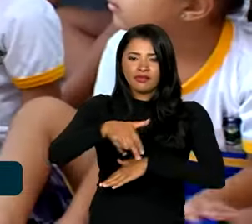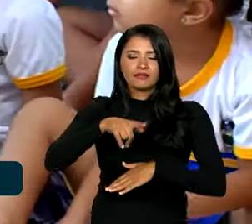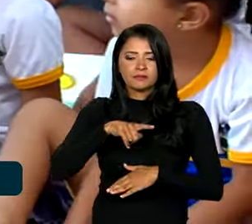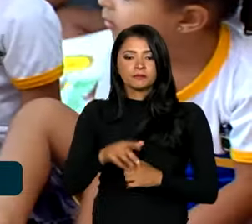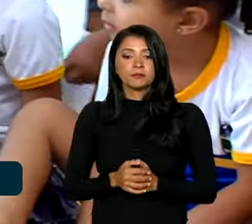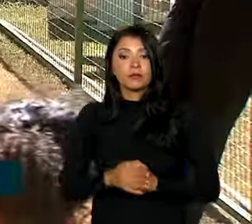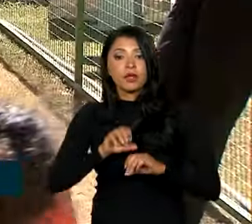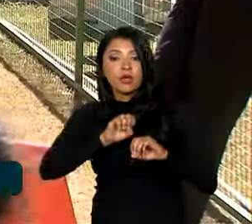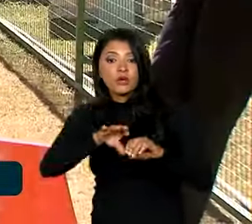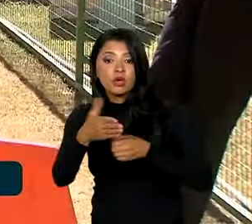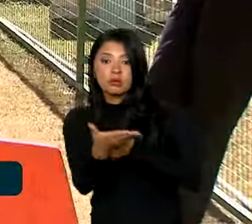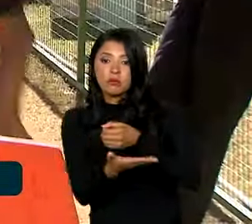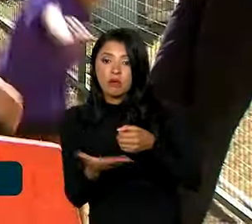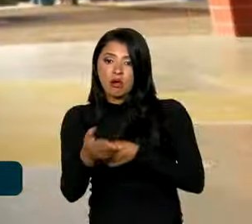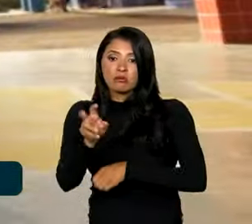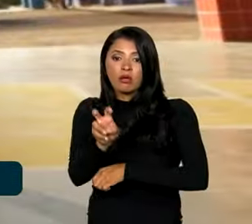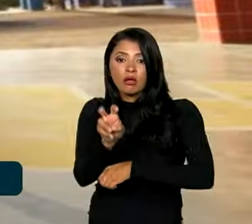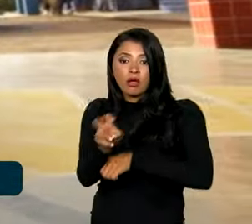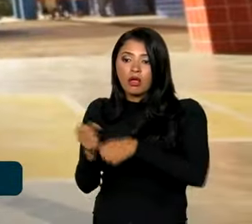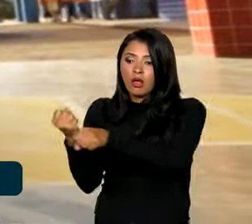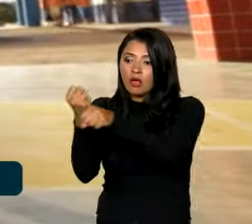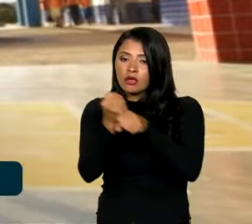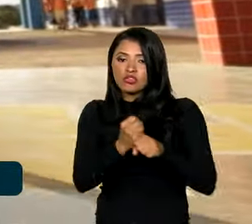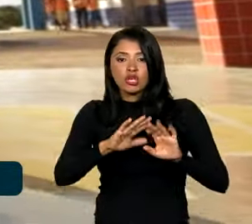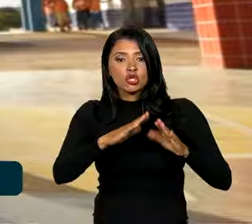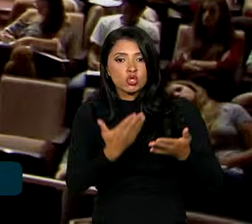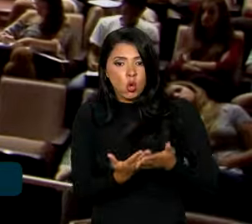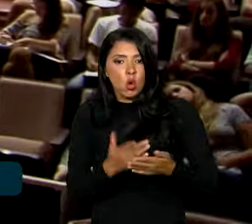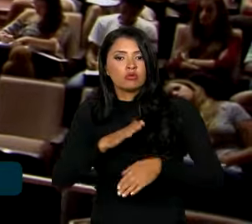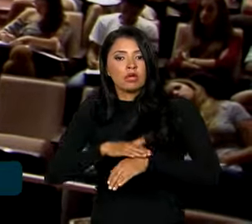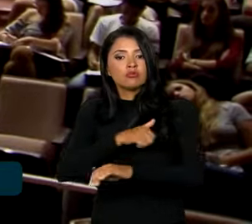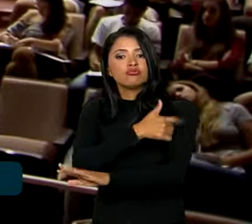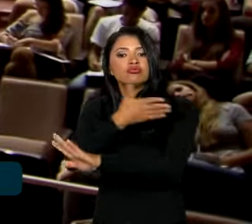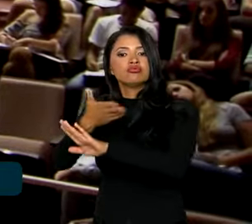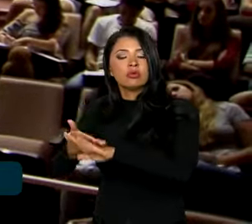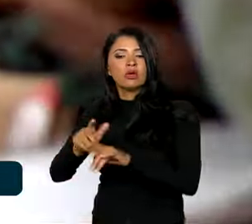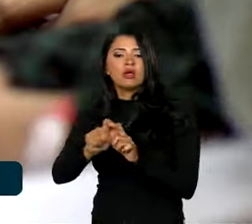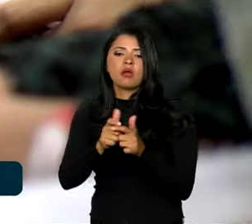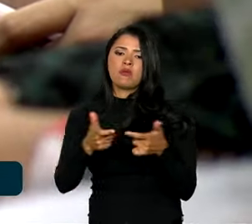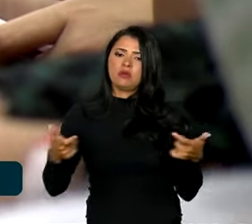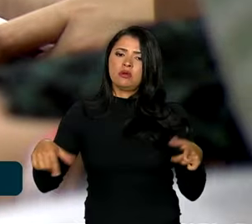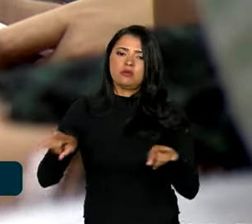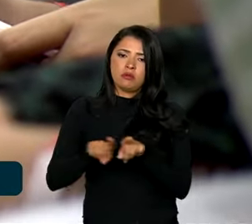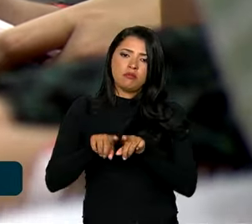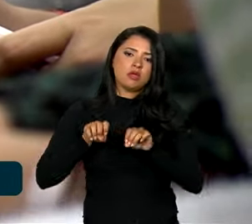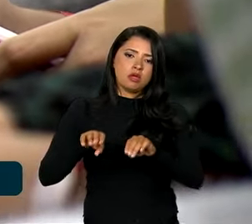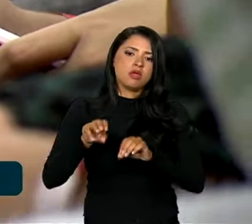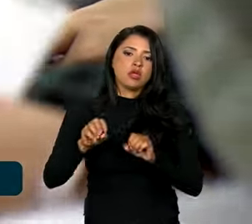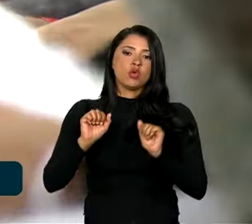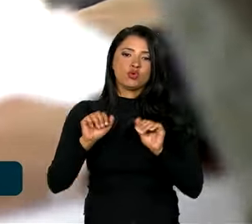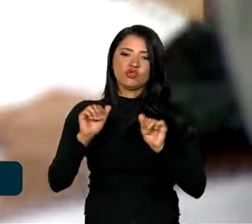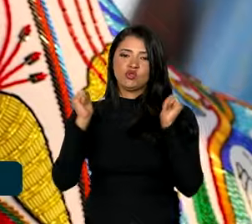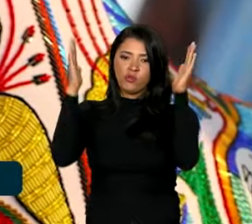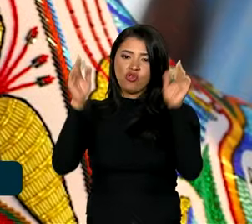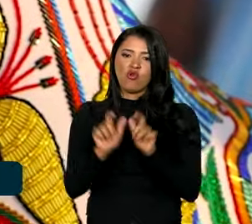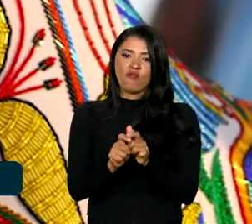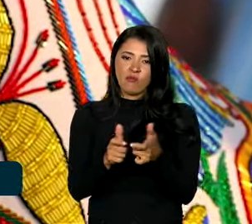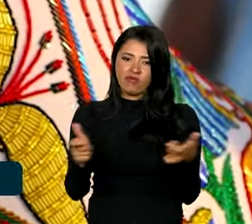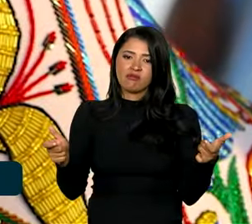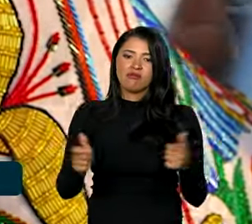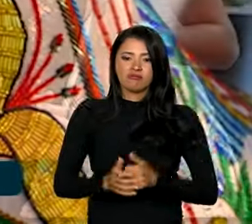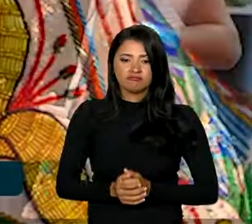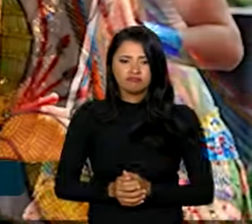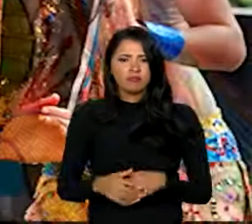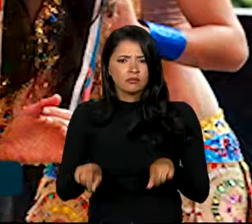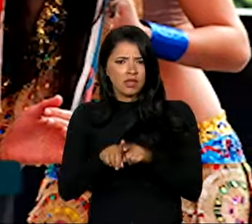educação básica, com creches, escolas em tempo integral e ampliação do ensino superior. E também